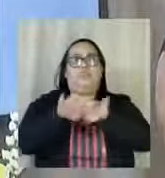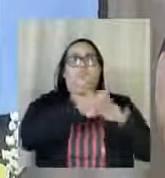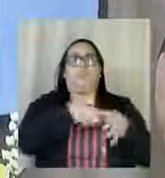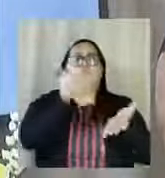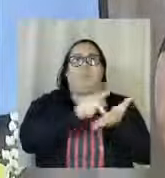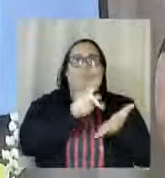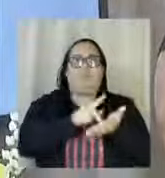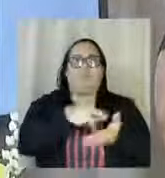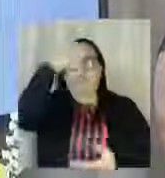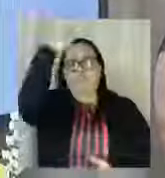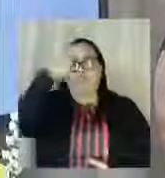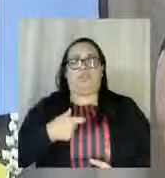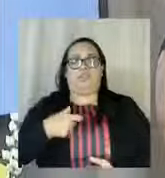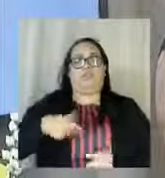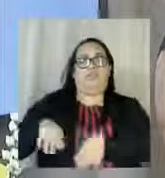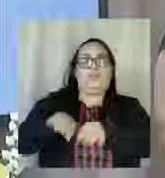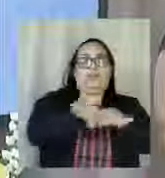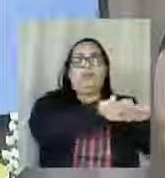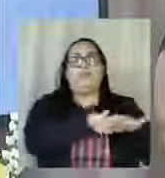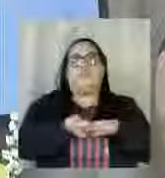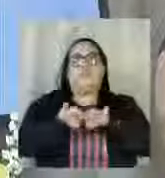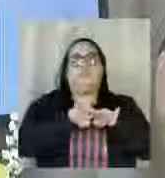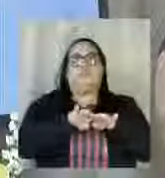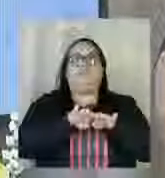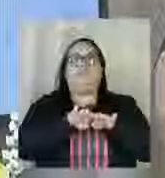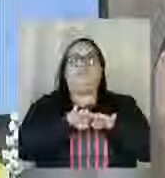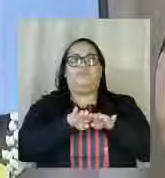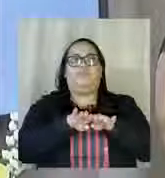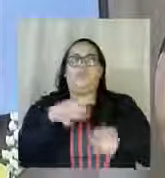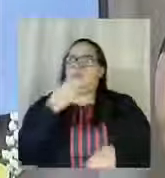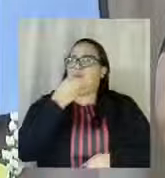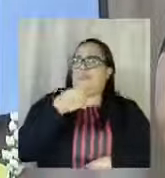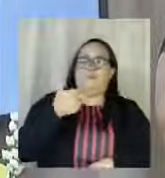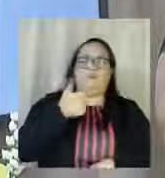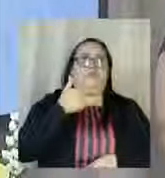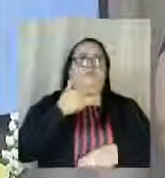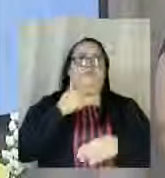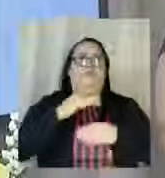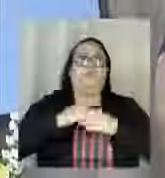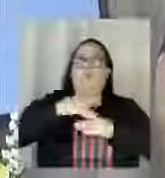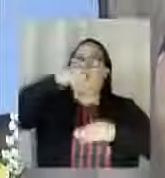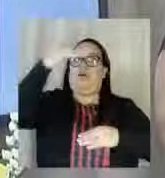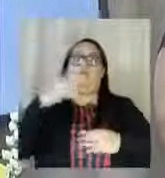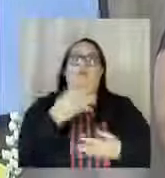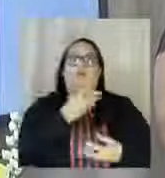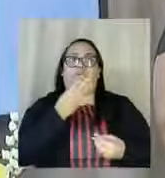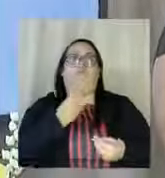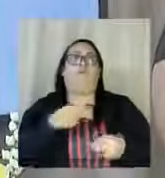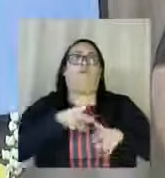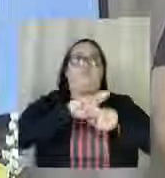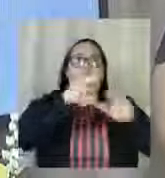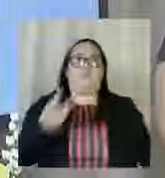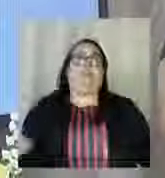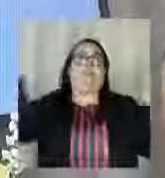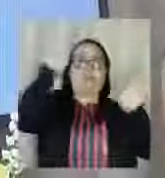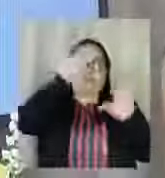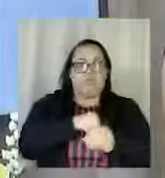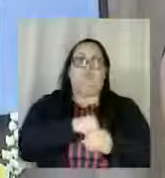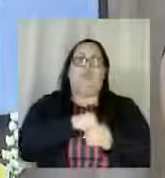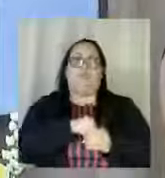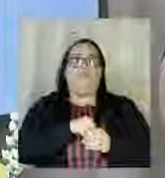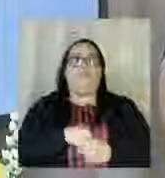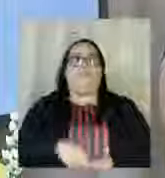ser igual é uma coisa muito sem graça e não acrescenta muito. É o diferente que nos completa. É o diferente que nos faz